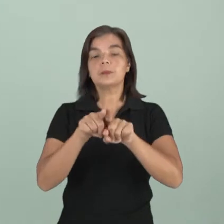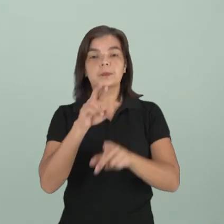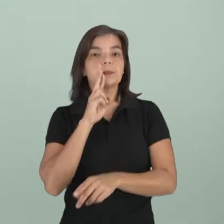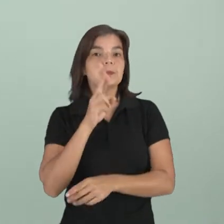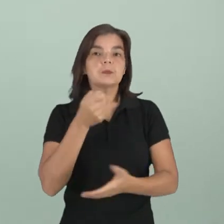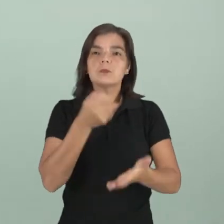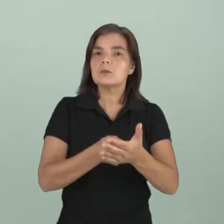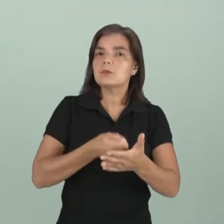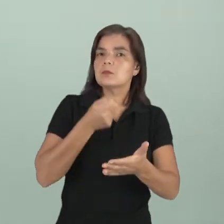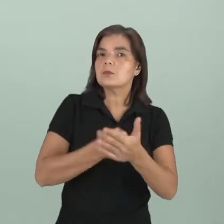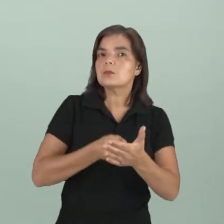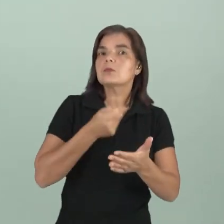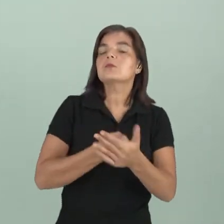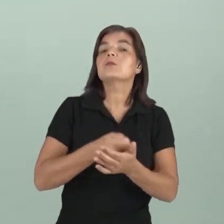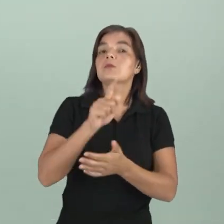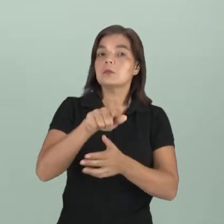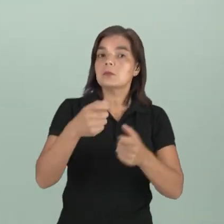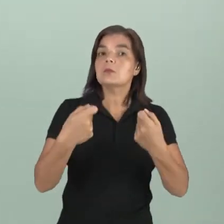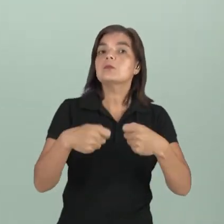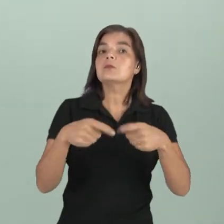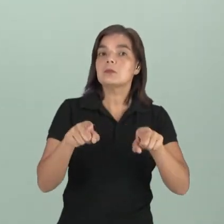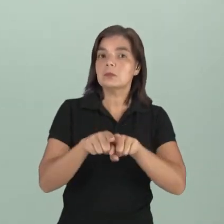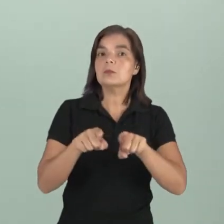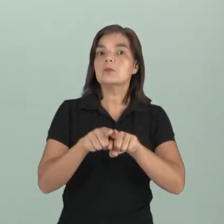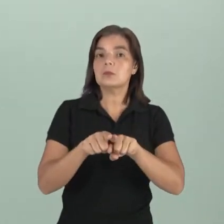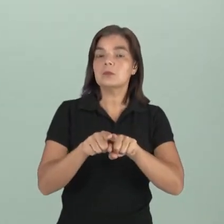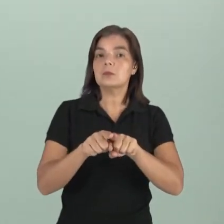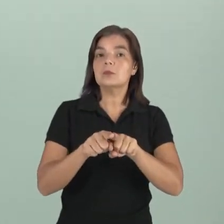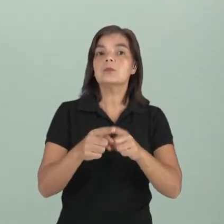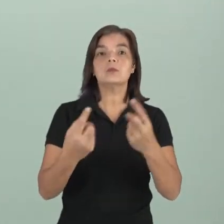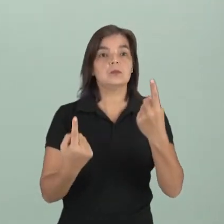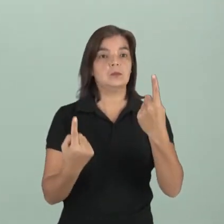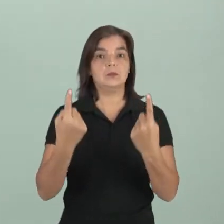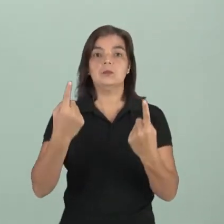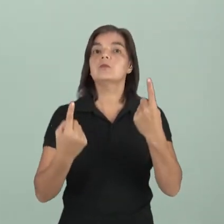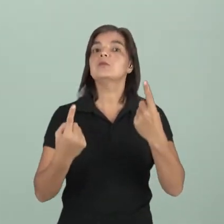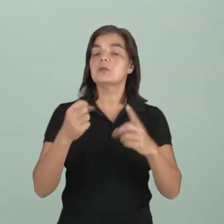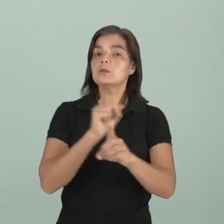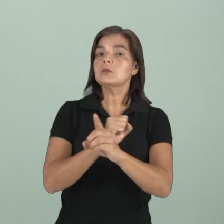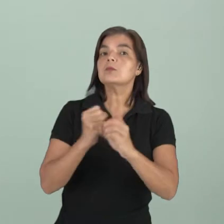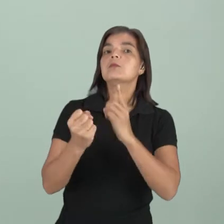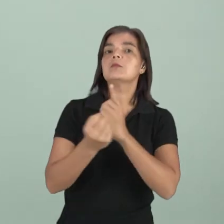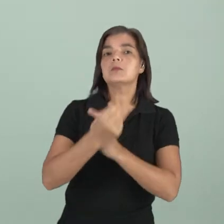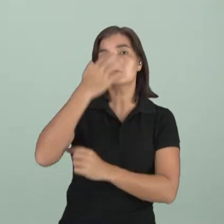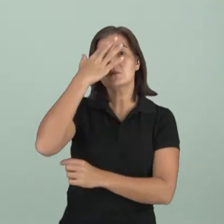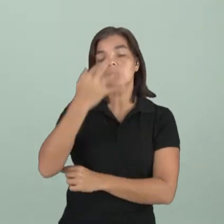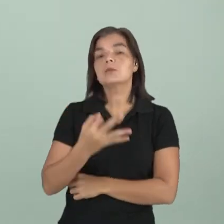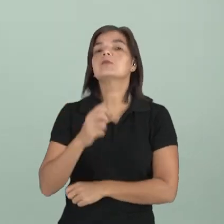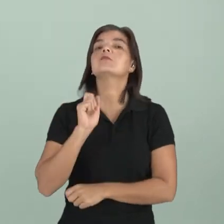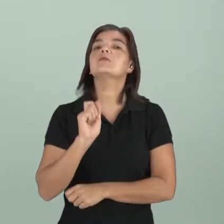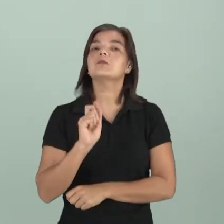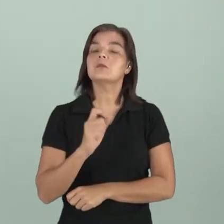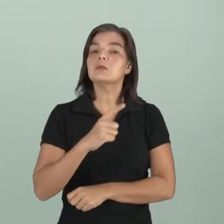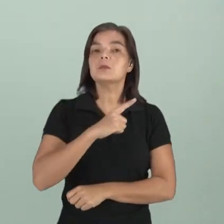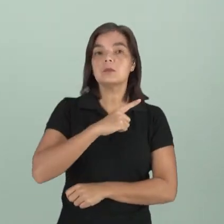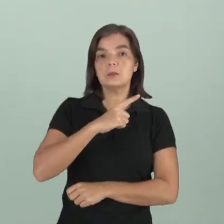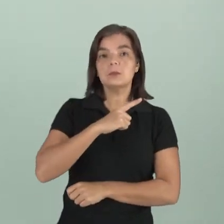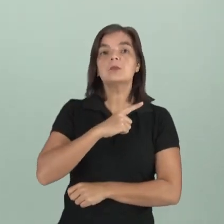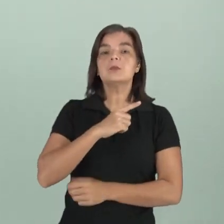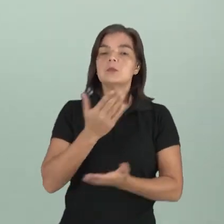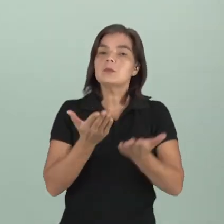de cobrar. É necessário essa dualidade na sociedade justamente para que haja